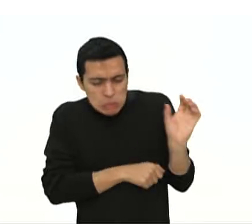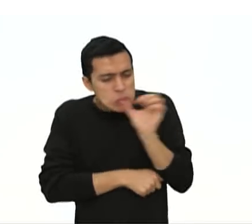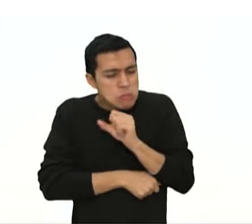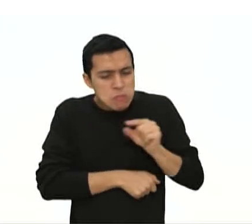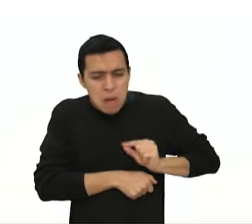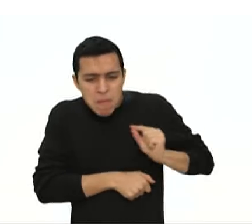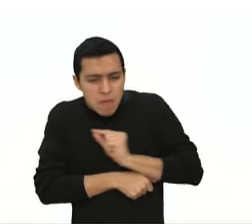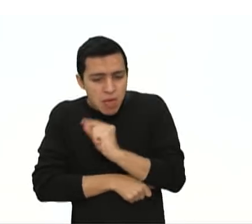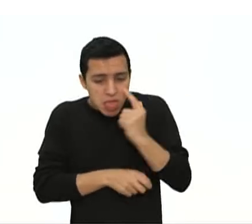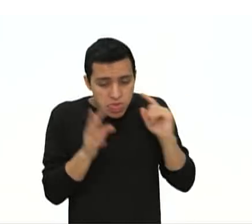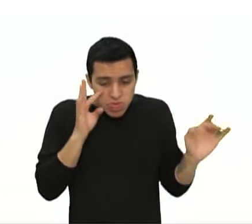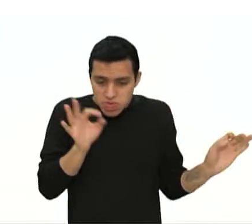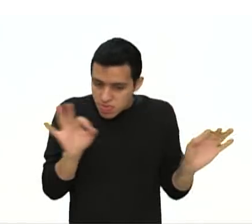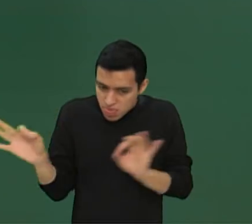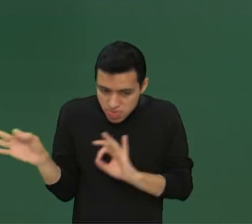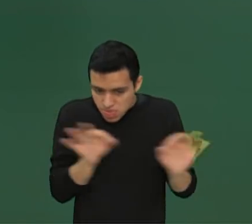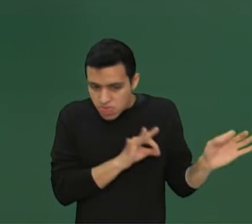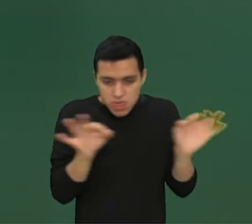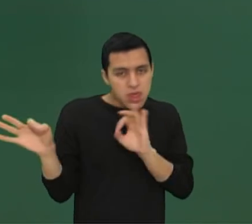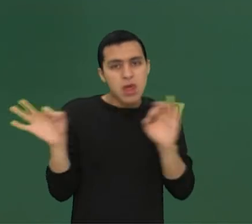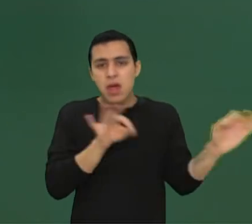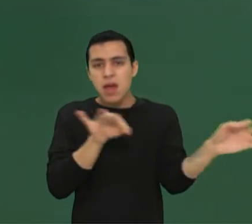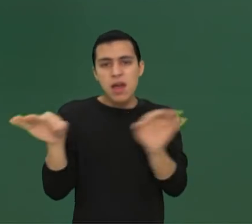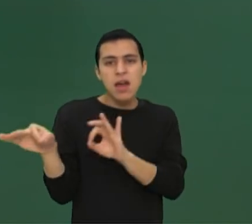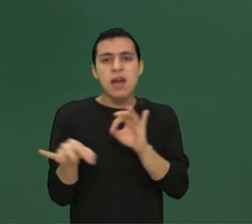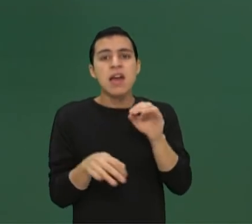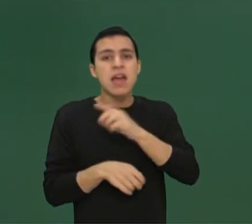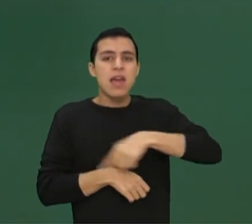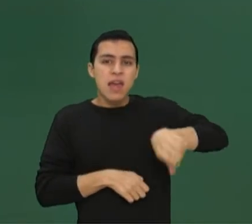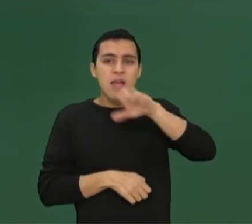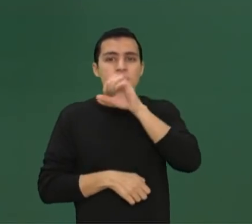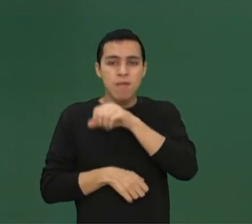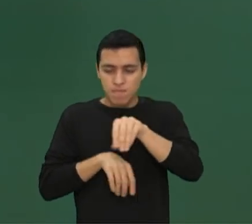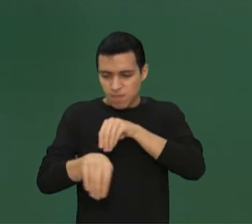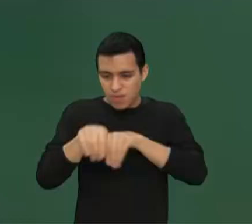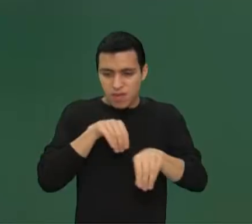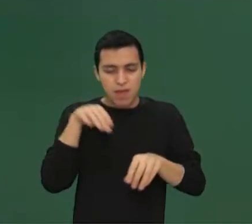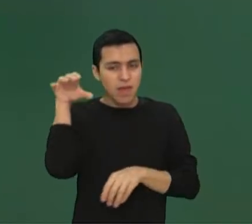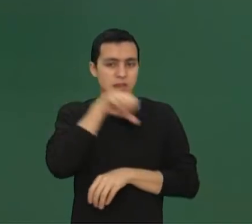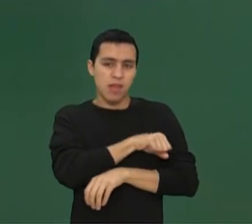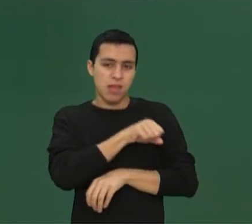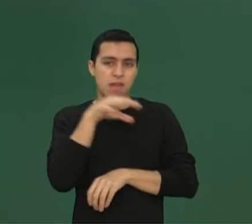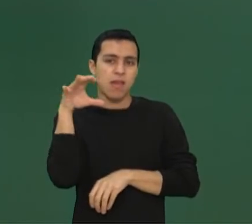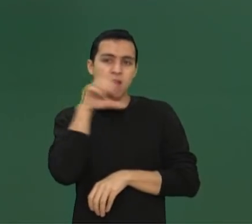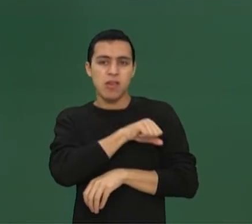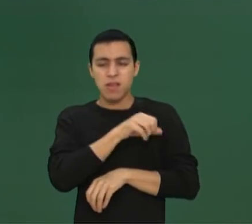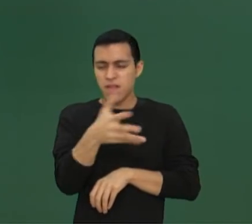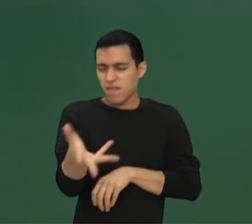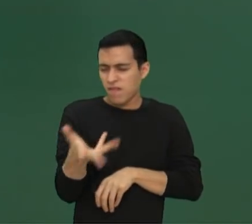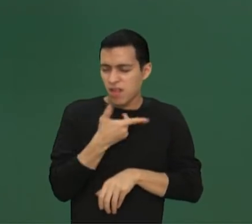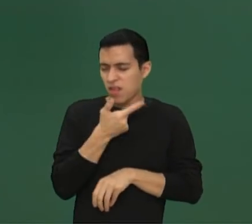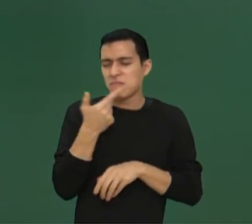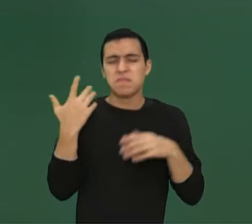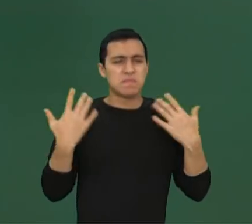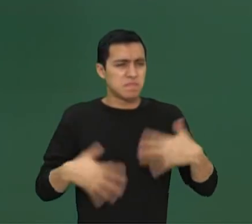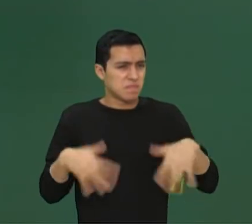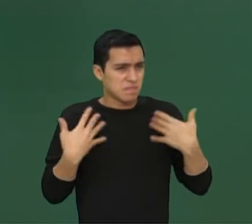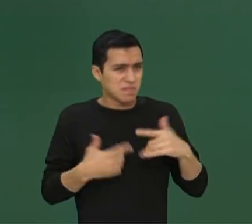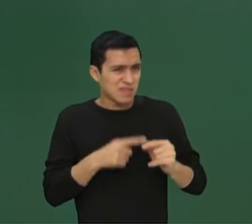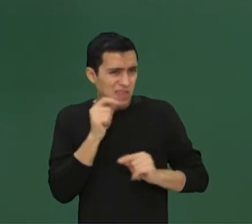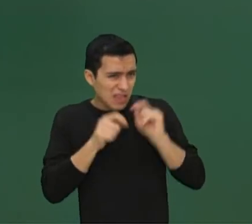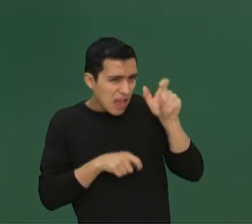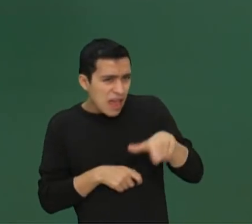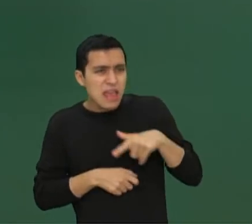acompanhá-las com o olhar. Então, é como eles jogam lá, é rapidinho esse jogo, né, velocidade, assim, que para quem